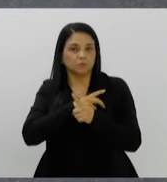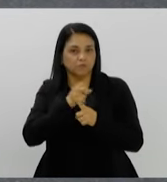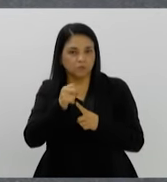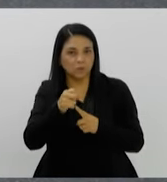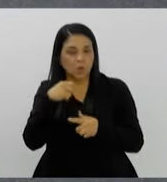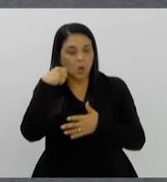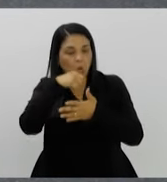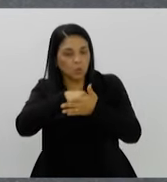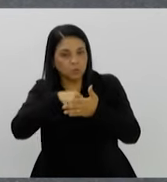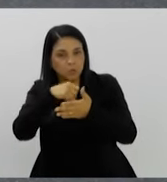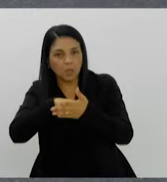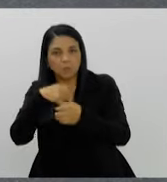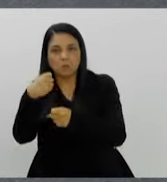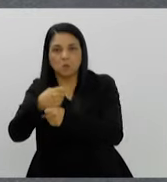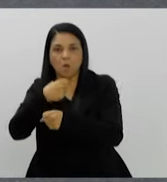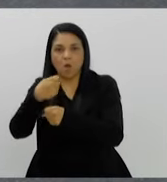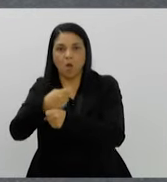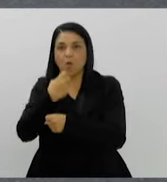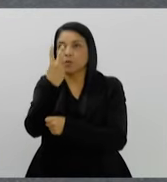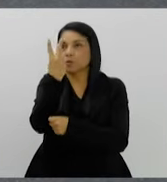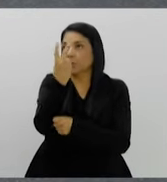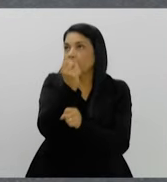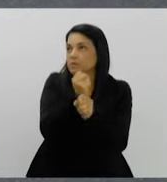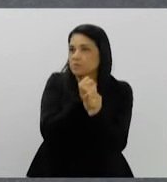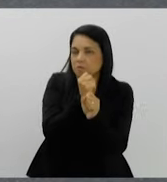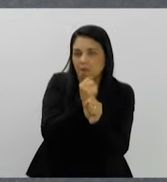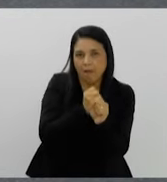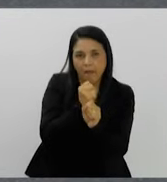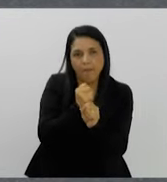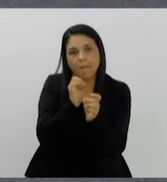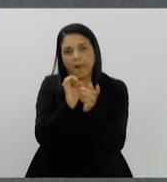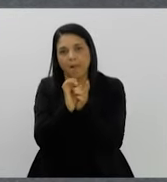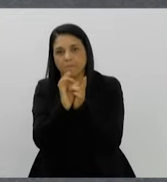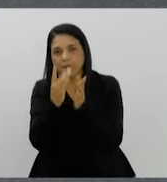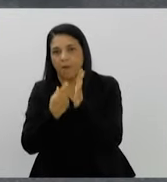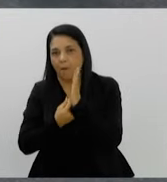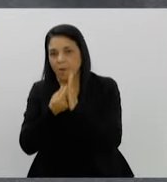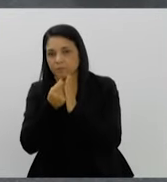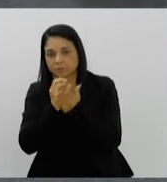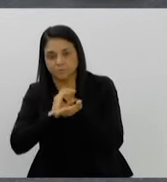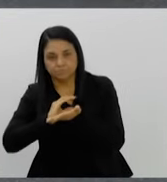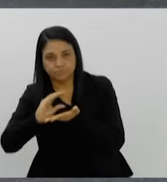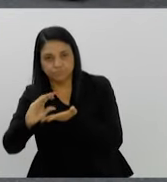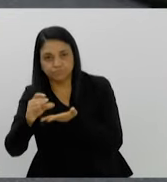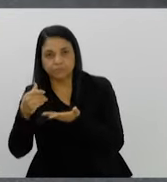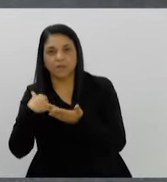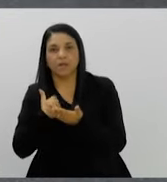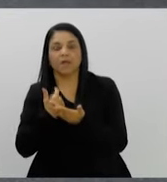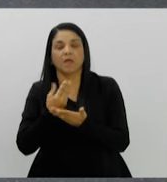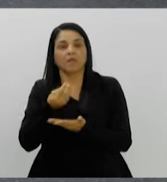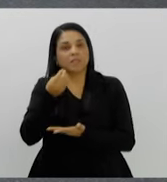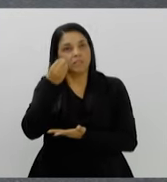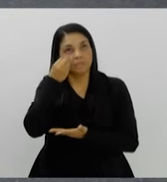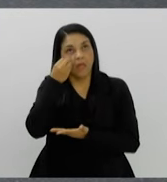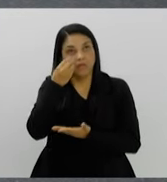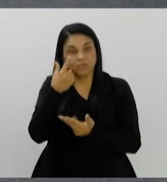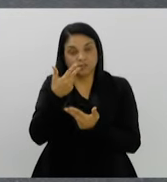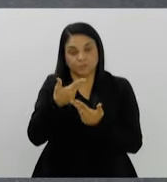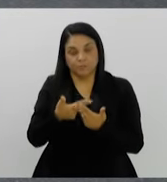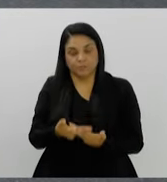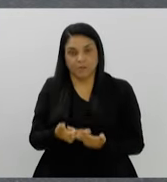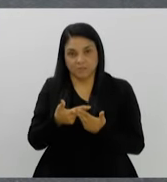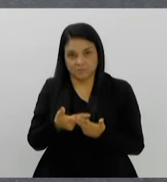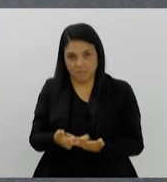uma obra que é Prometida durante do anos para liberar um orçamento num extremo teste de paciência com